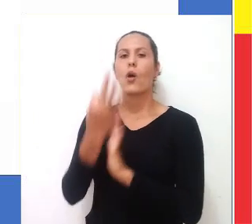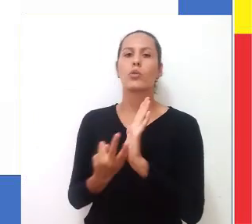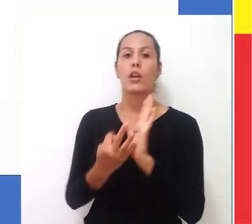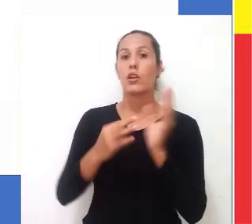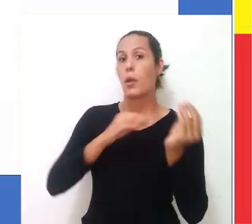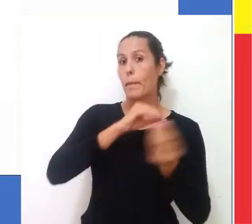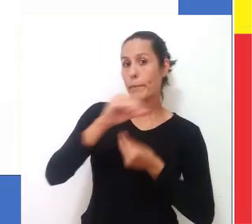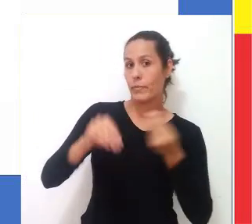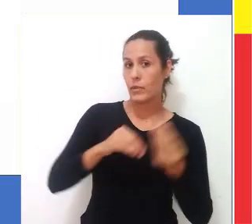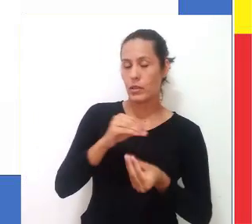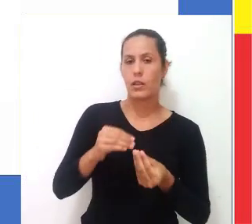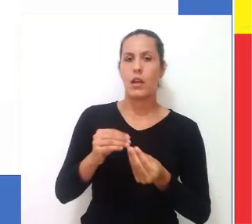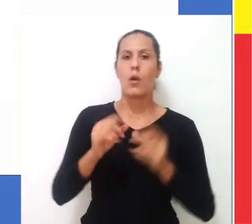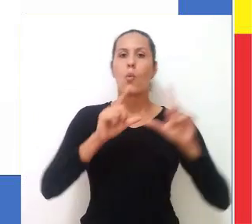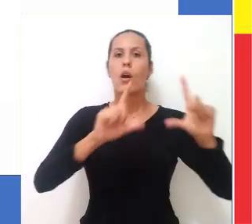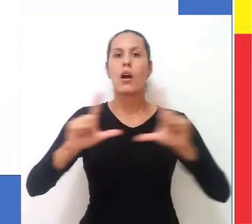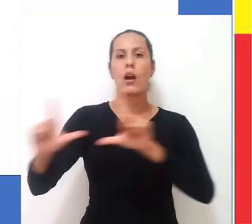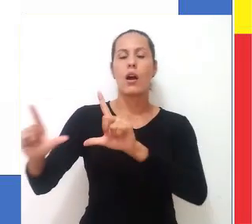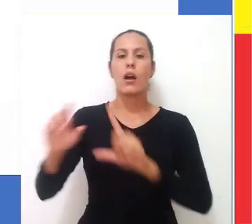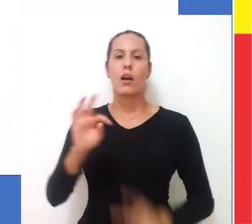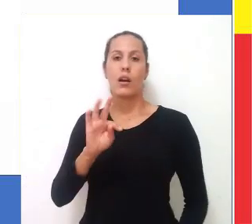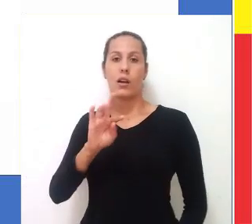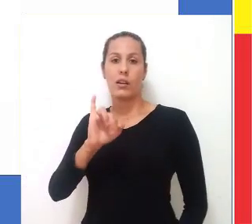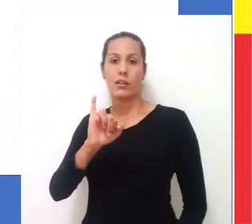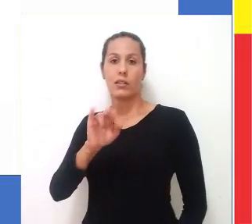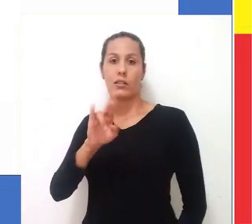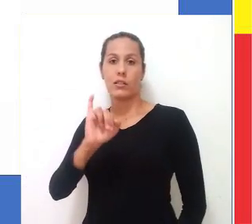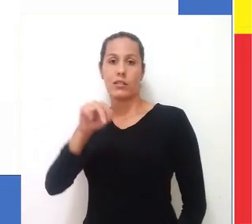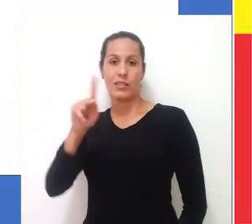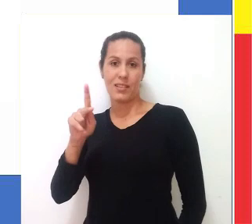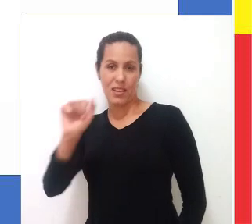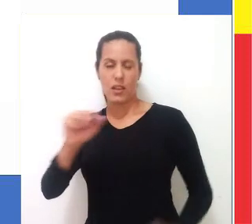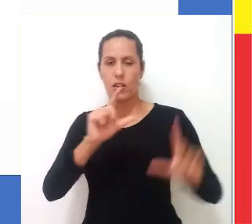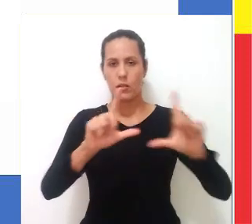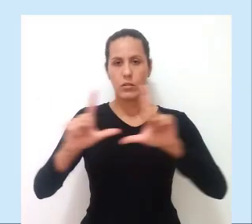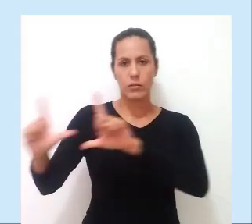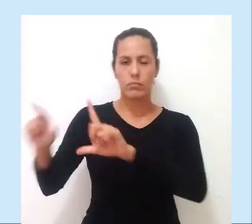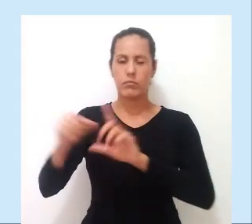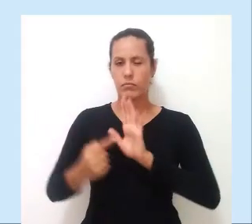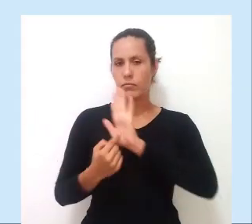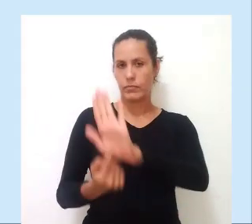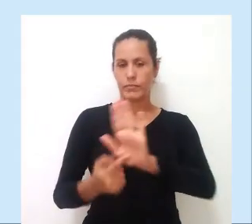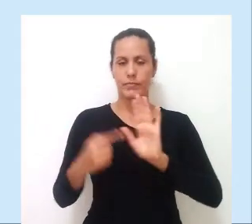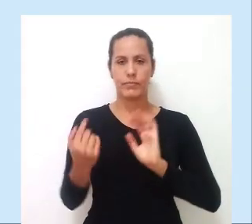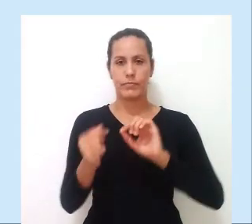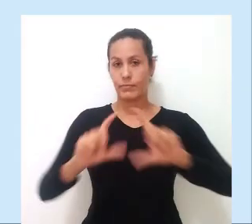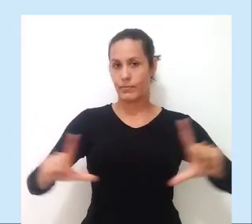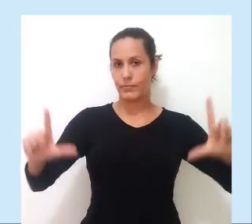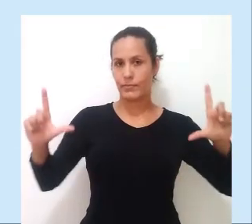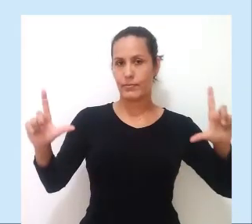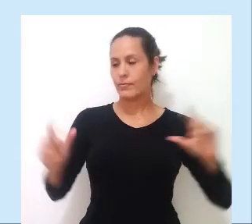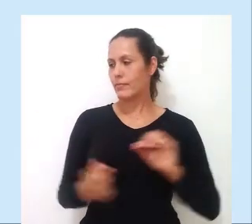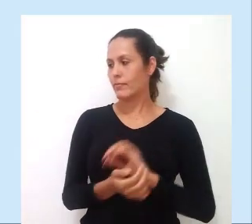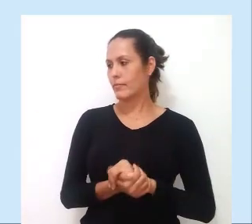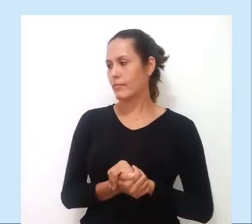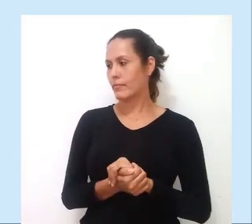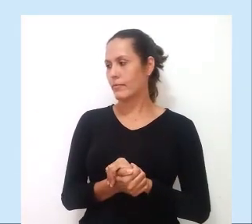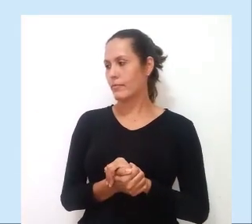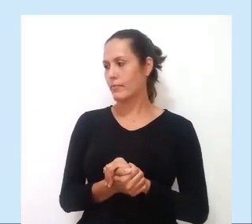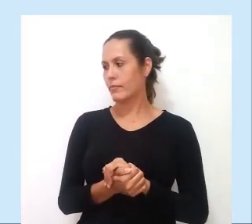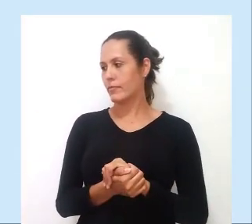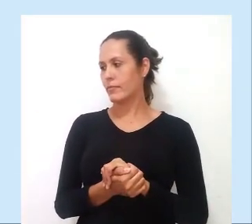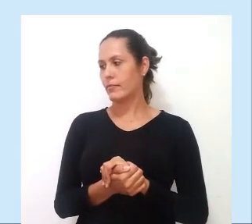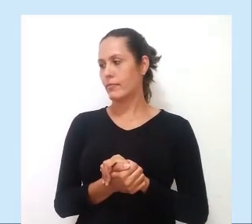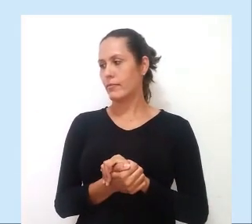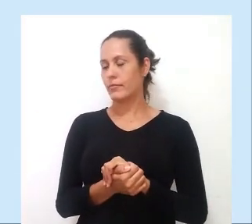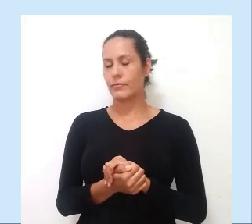uma linguagem mista. É uma tirinha, é um trecho de uma história em quadrinho. Então, aí na tela para vocês eu trouxe mais um texto. Ele